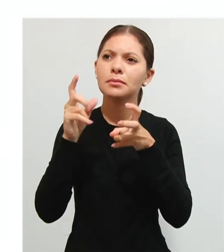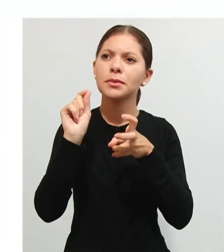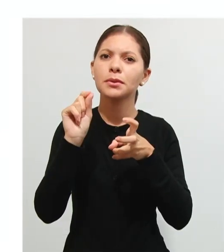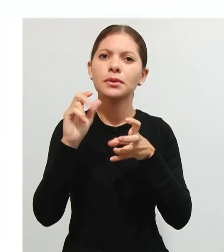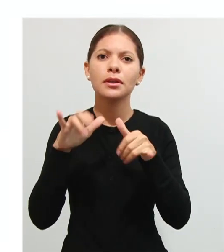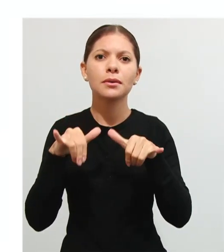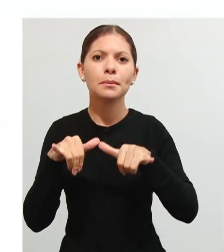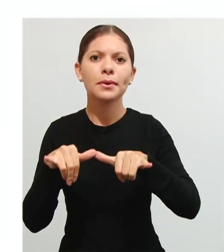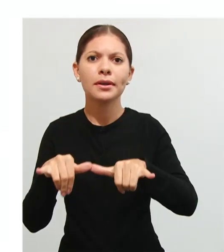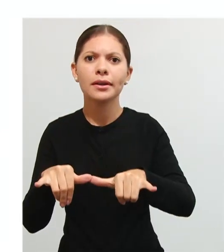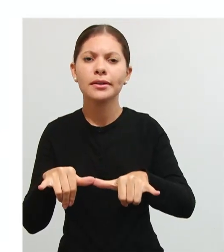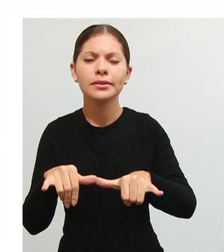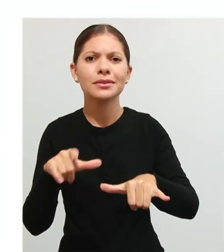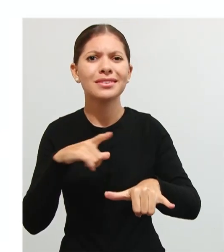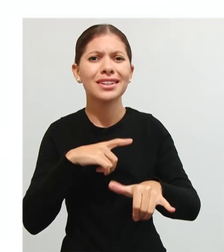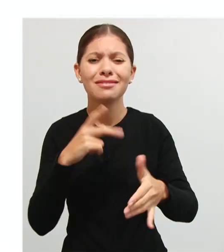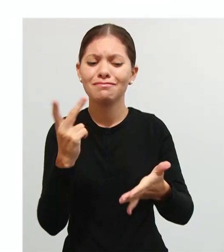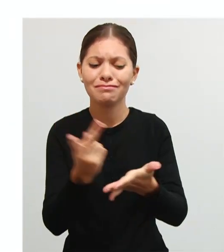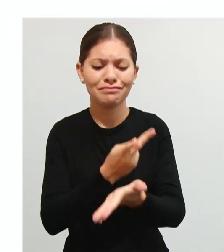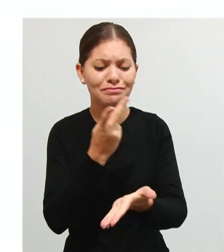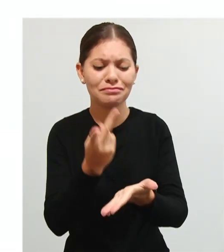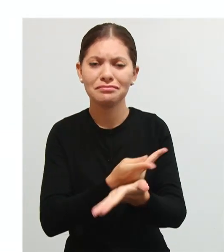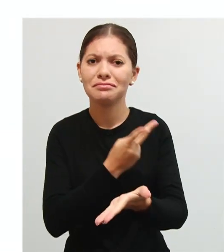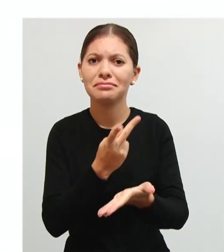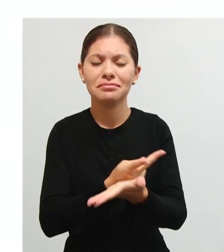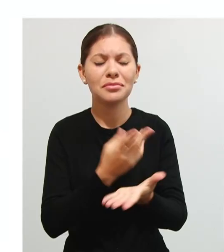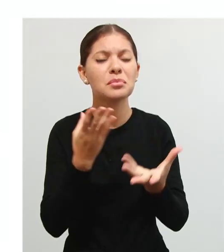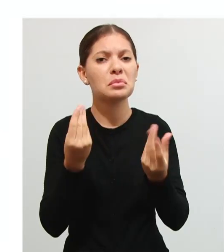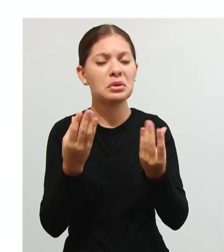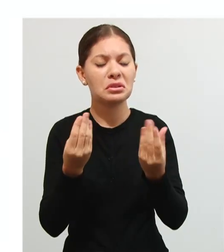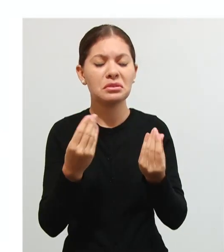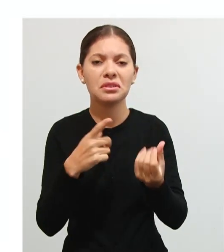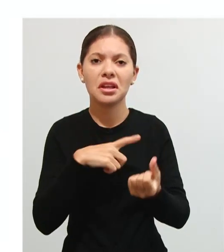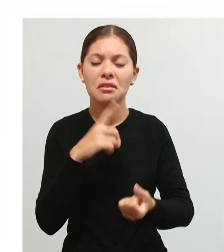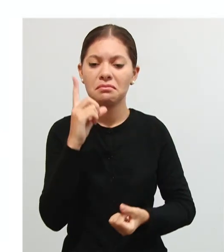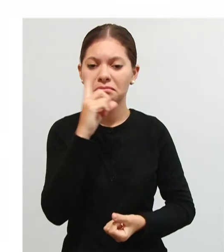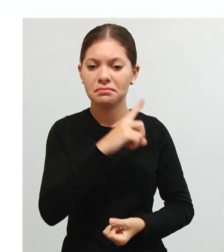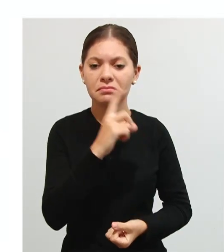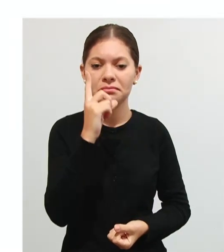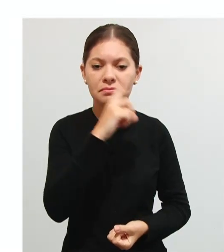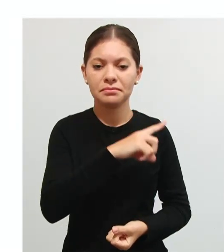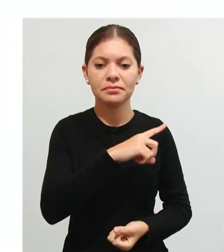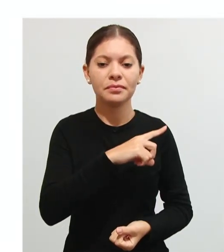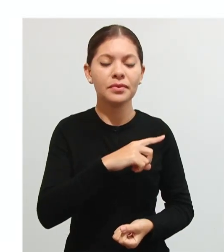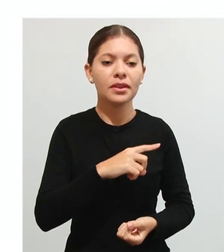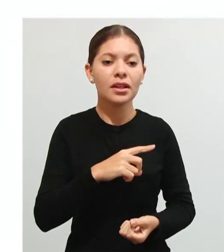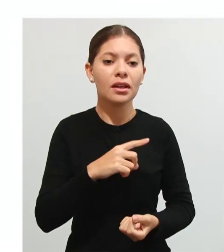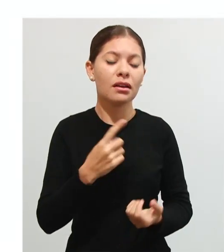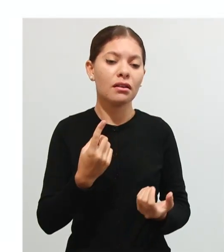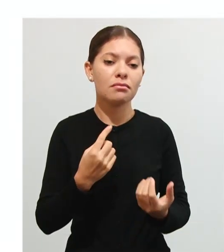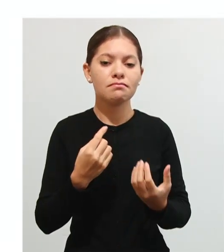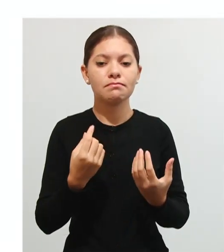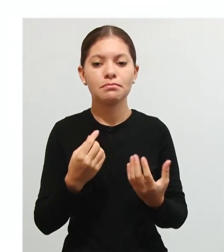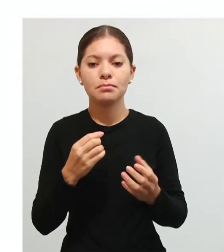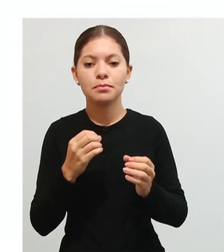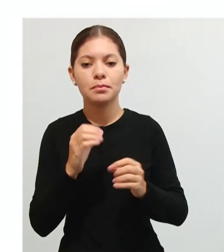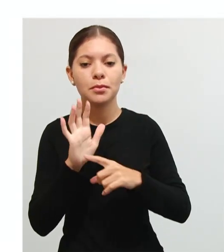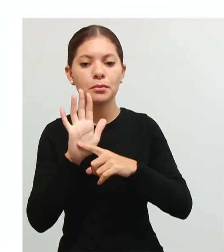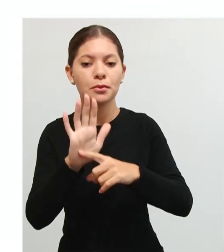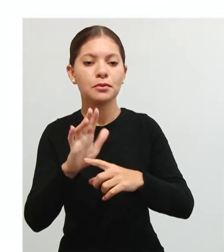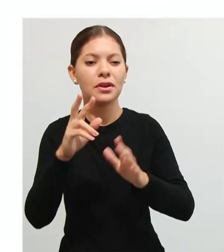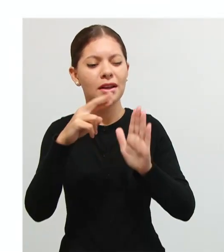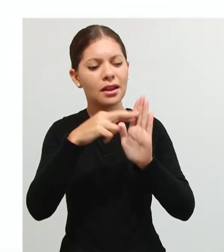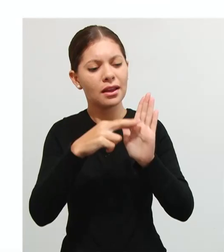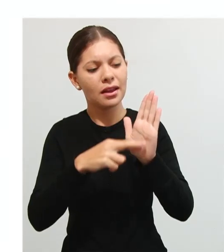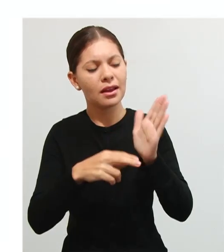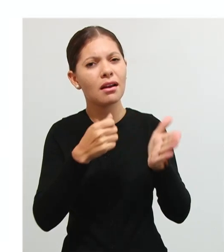mercado existem diversas falhas e que o papel do Estado de promover regras, de exigir regras, de regular o